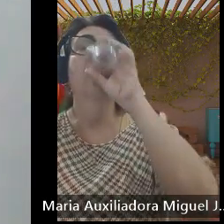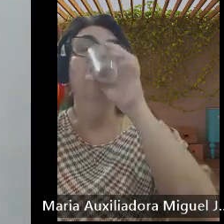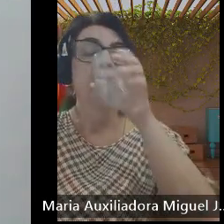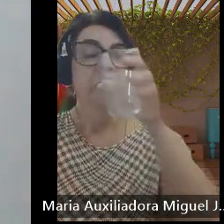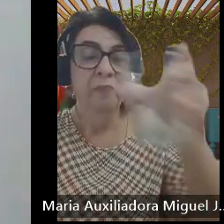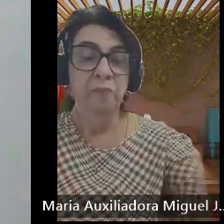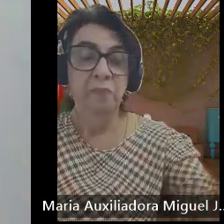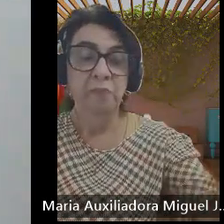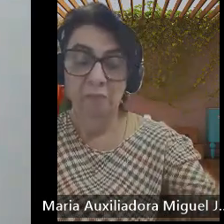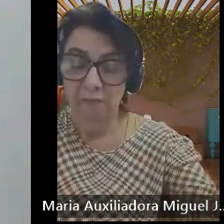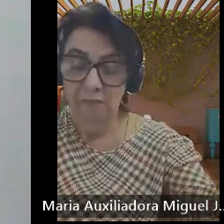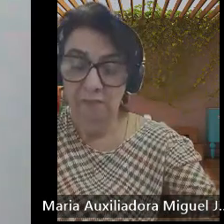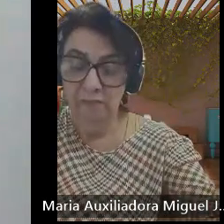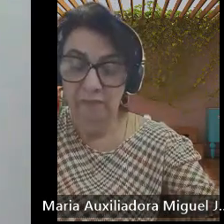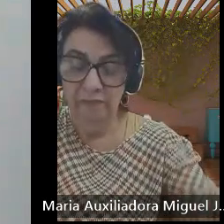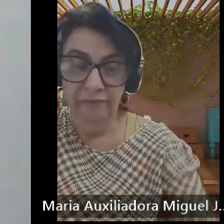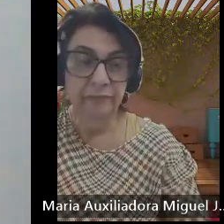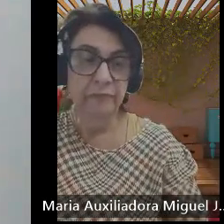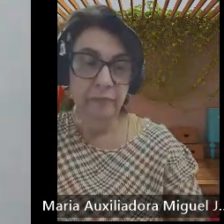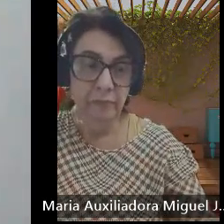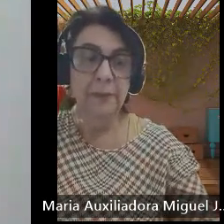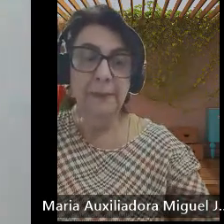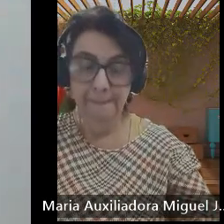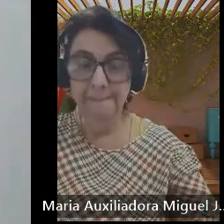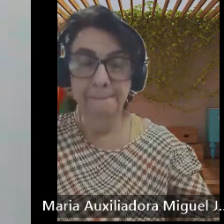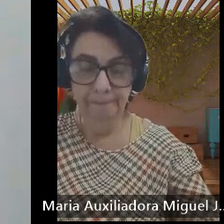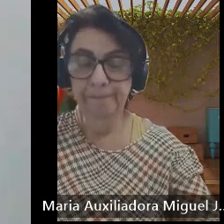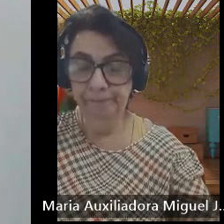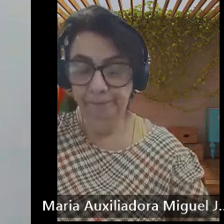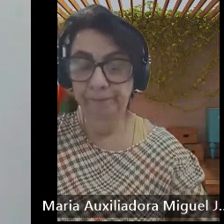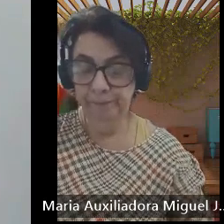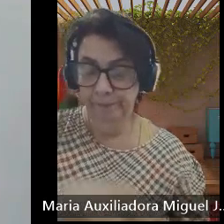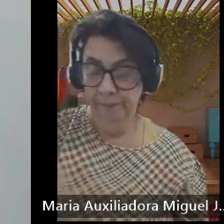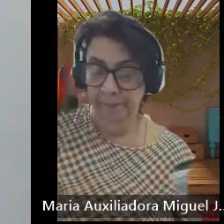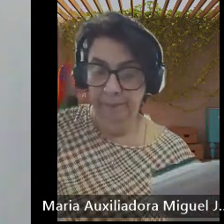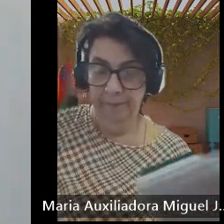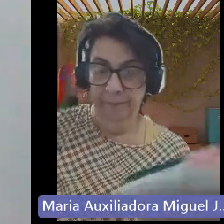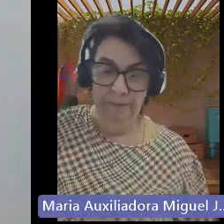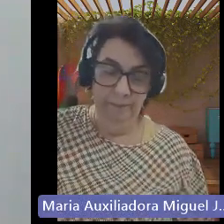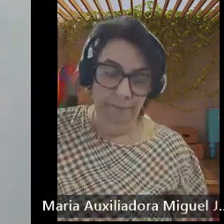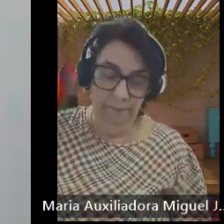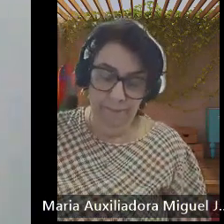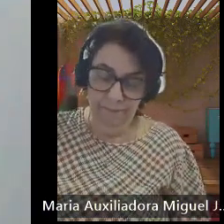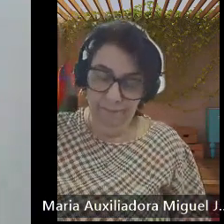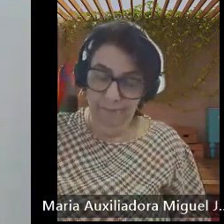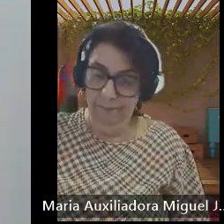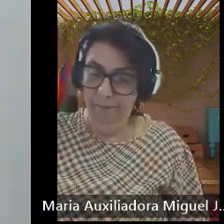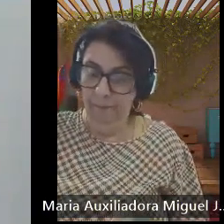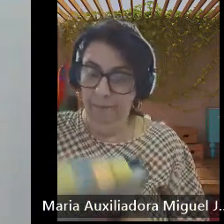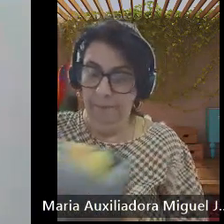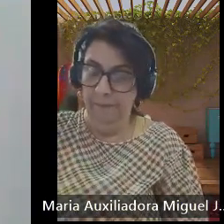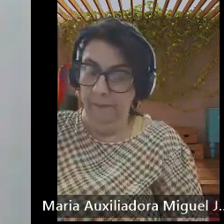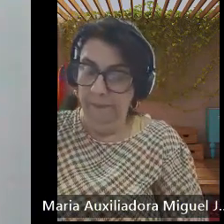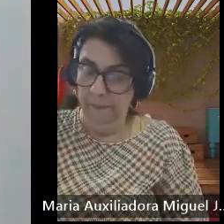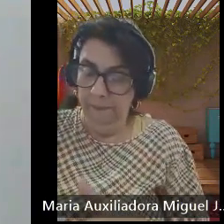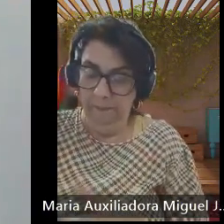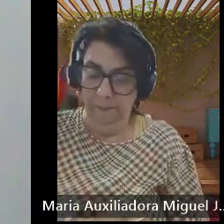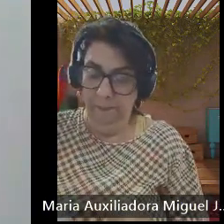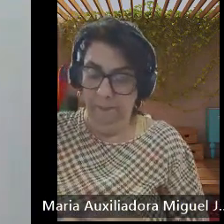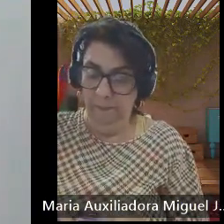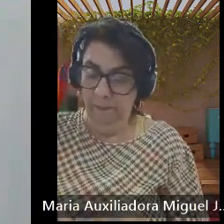para inovar? Porque muitas coisas, assim, eu sei que tem a necessidade de trazer temas de base